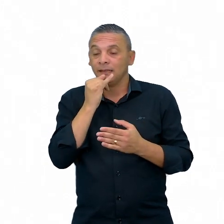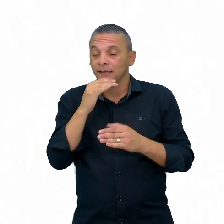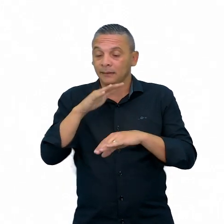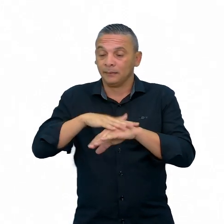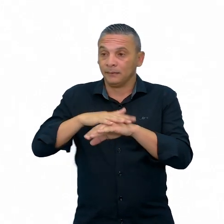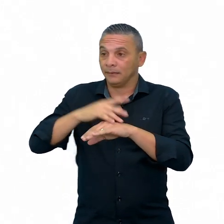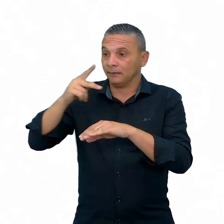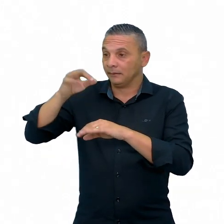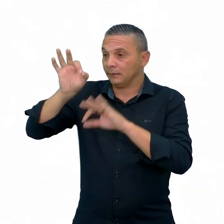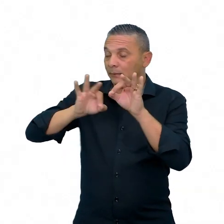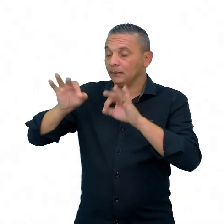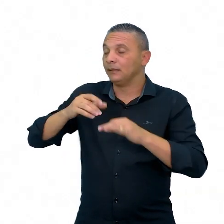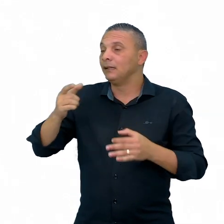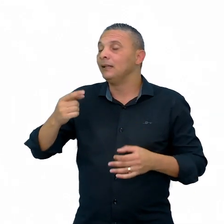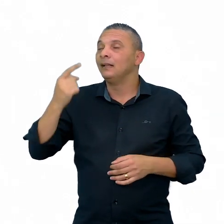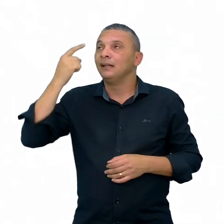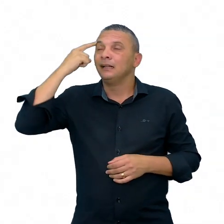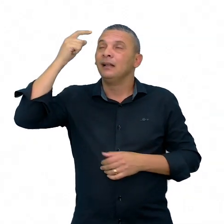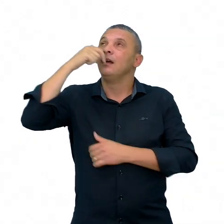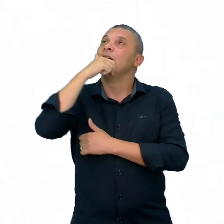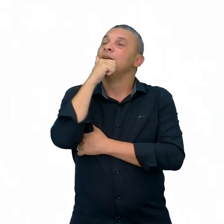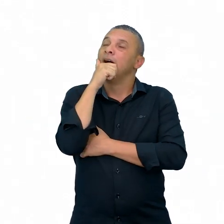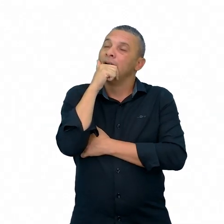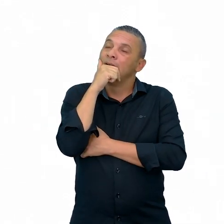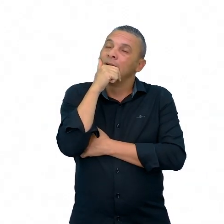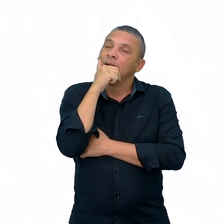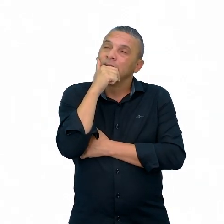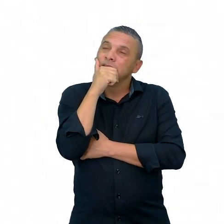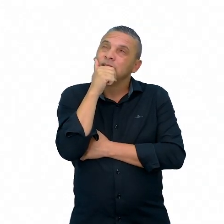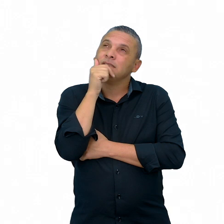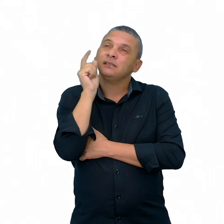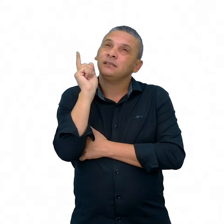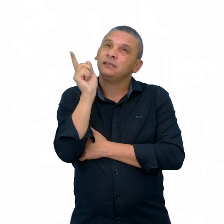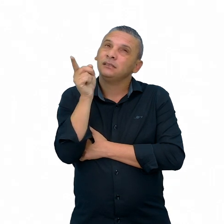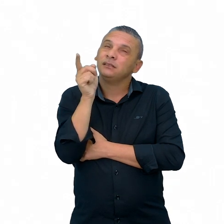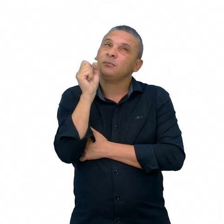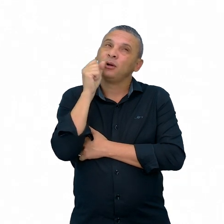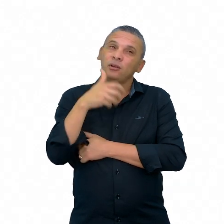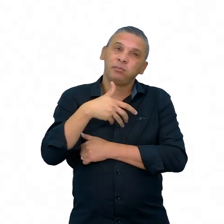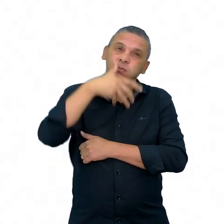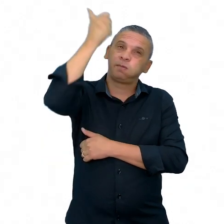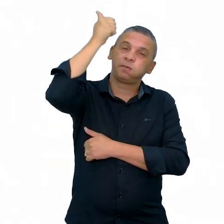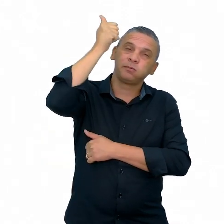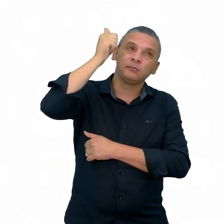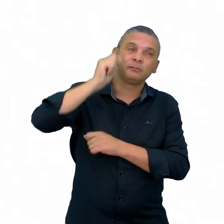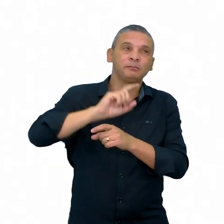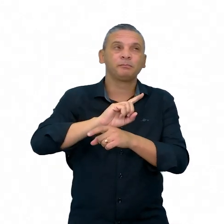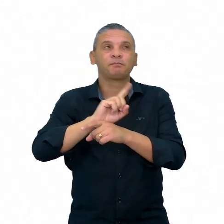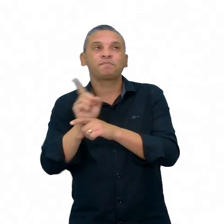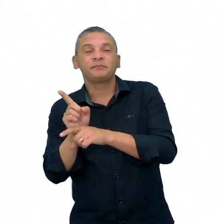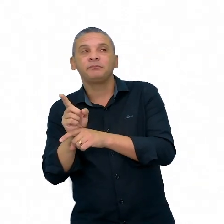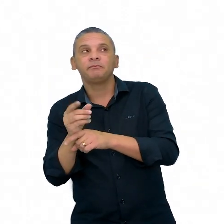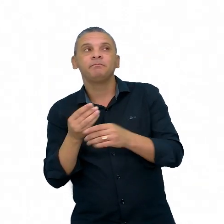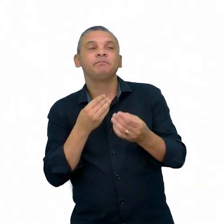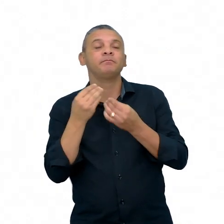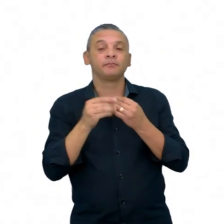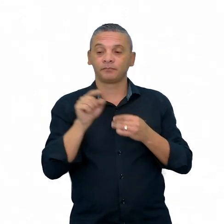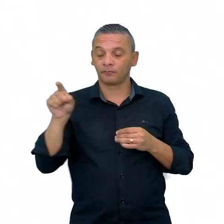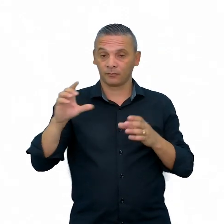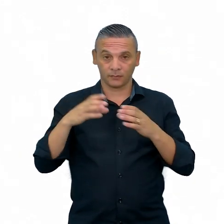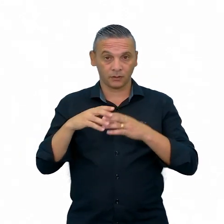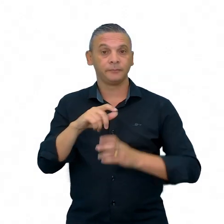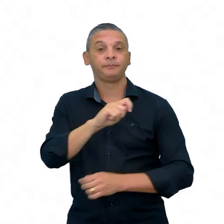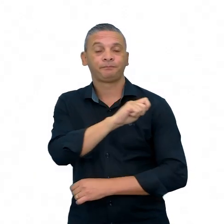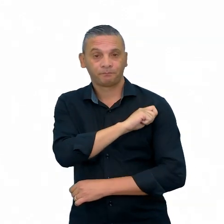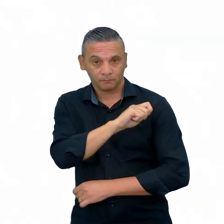contextualizada, trazer essa ideia da velocidade média, né? Daqui a pouco esses alunos, esses estudantes